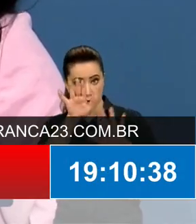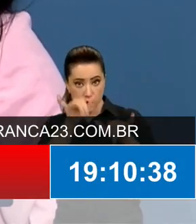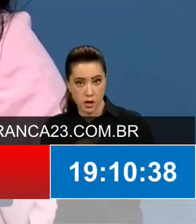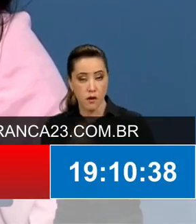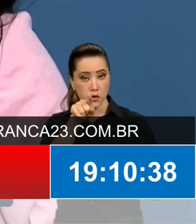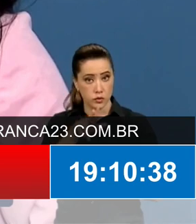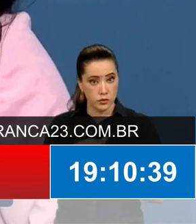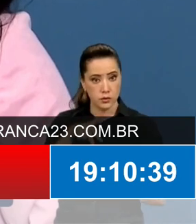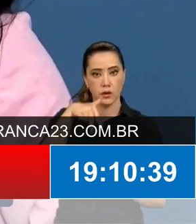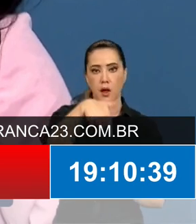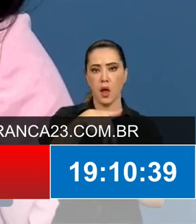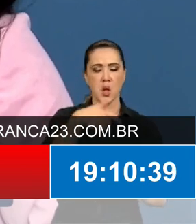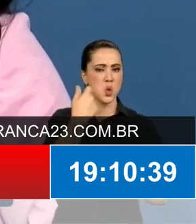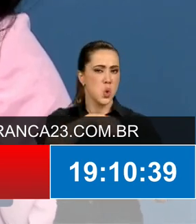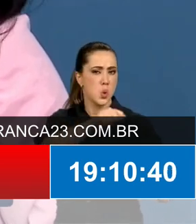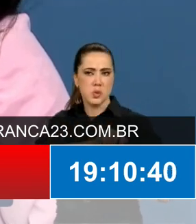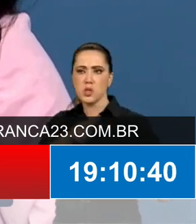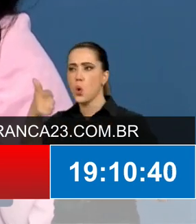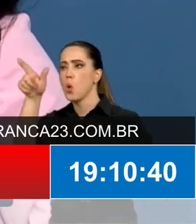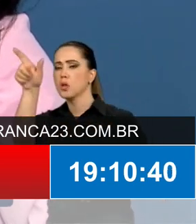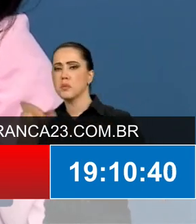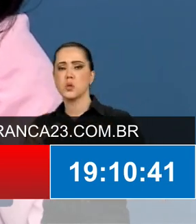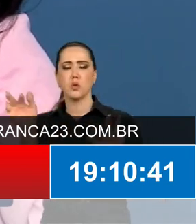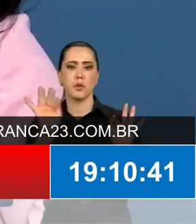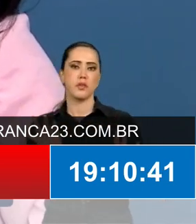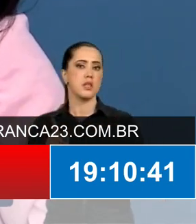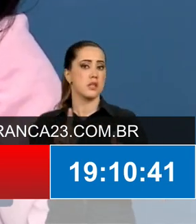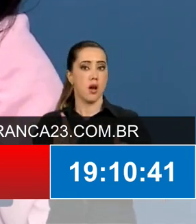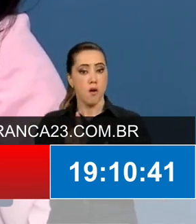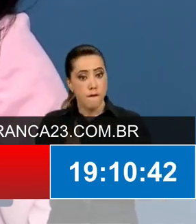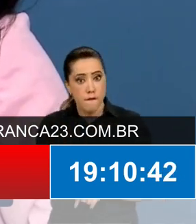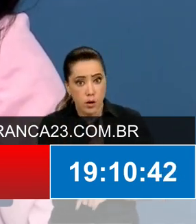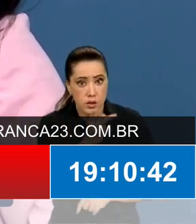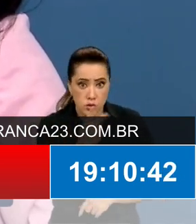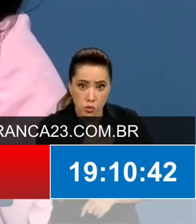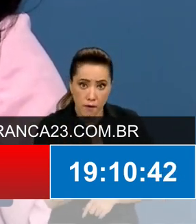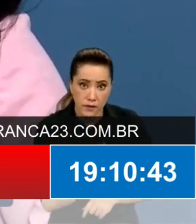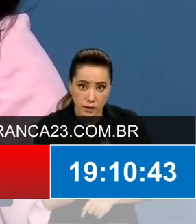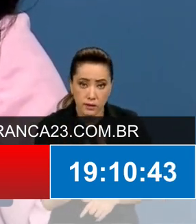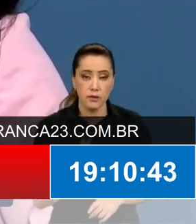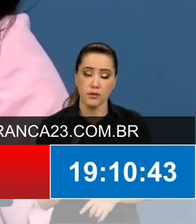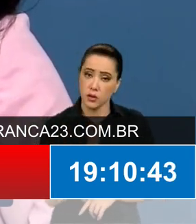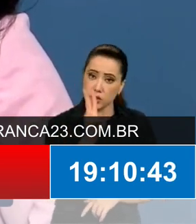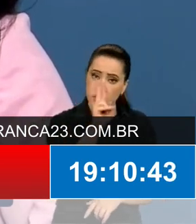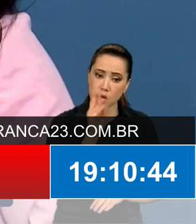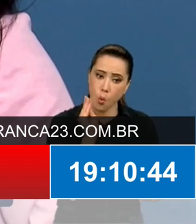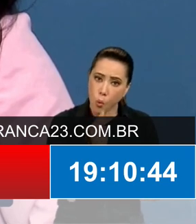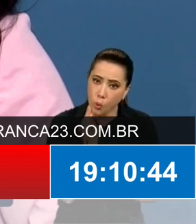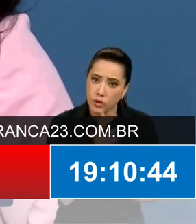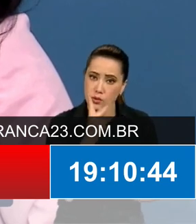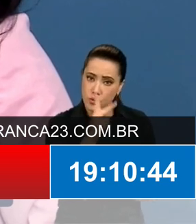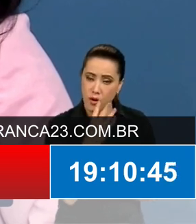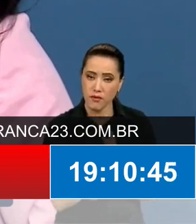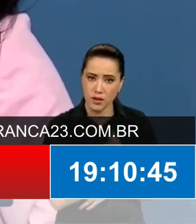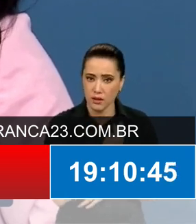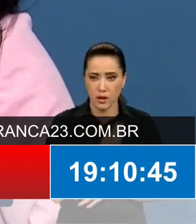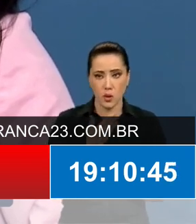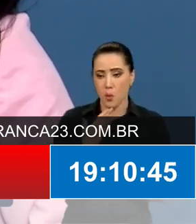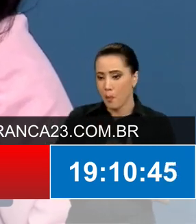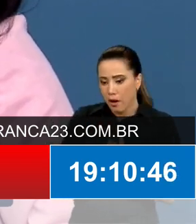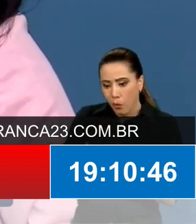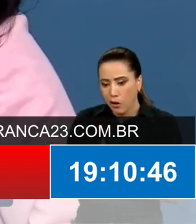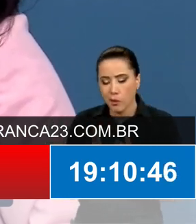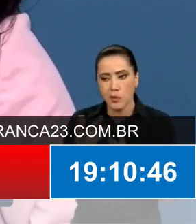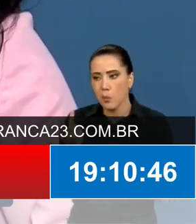protagonista e não precisa depender de ninguém para ser feliz. Valorize-se, ame-se, cuide de si mesma. Não se perca em busca de alguém que possa